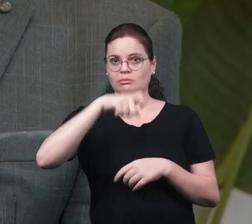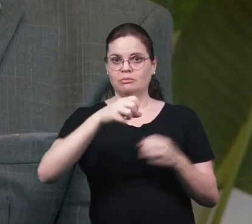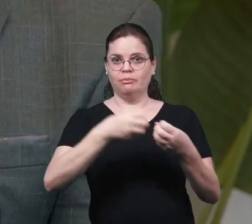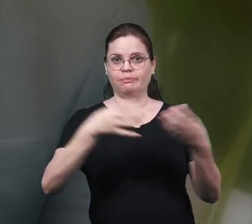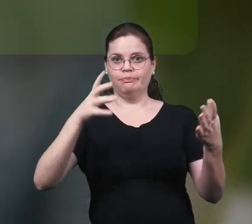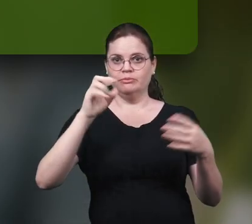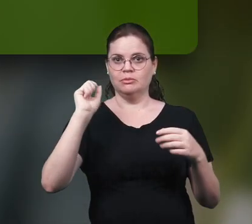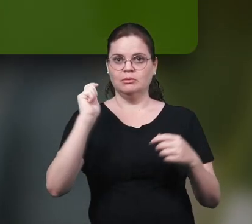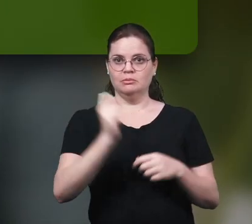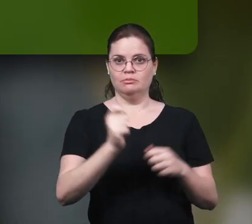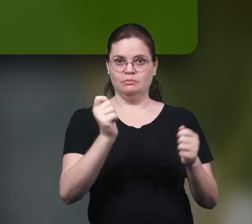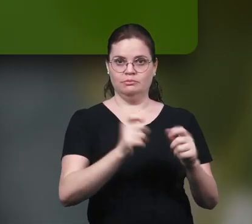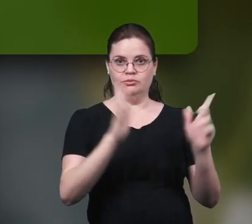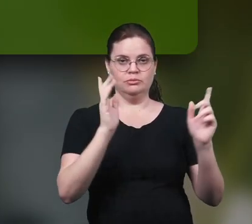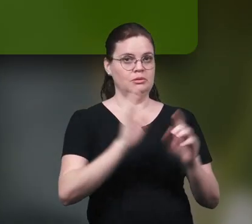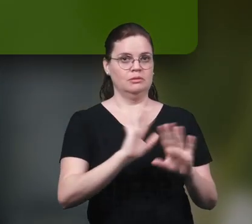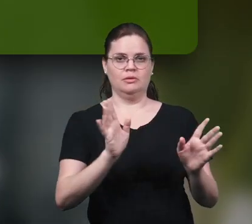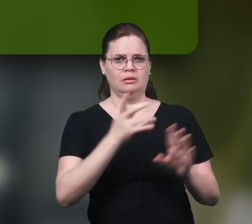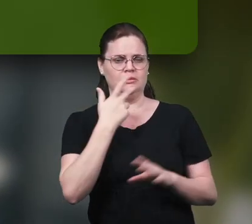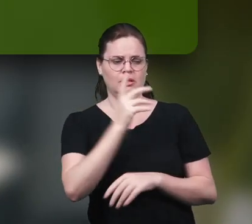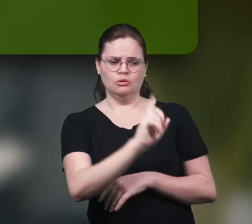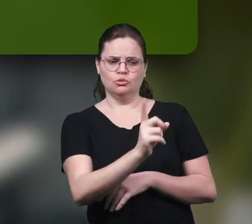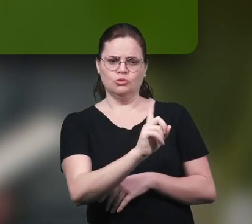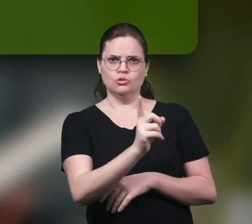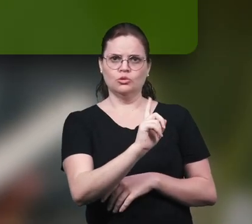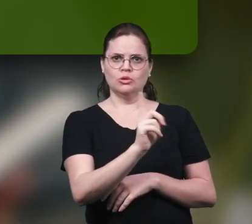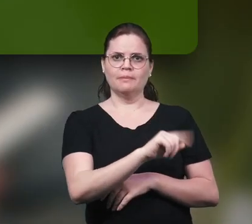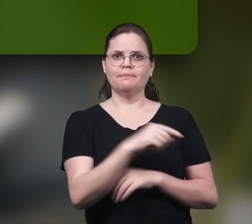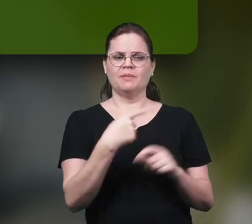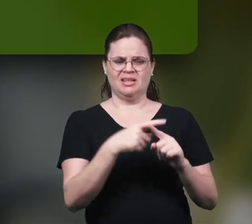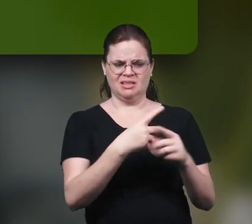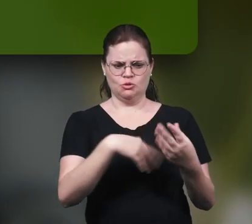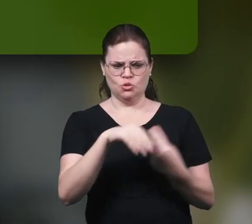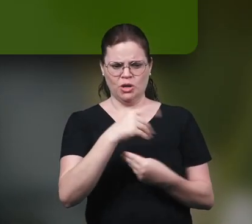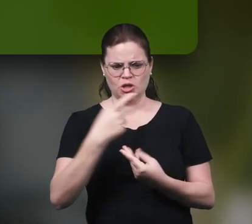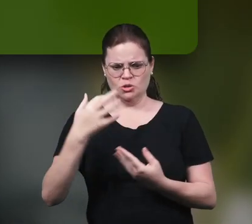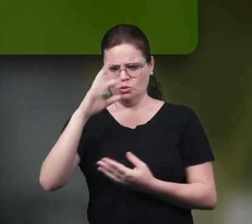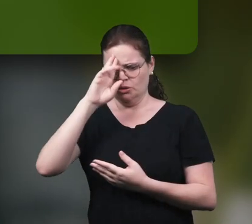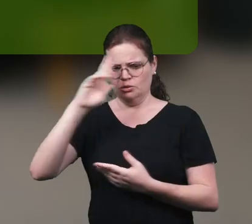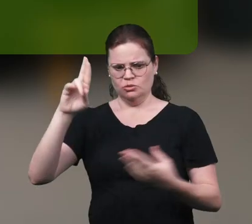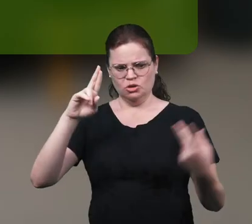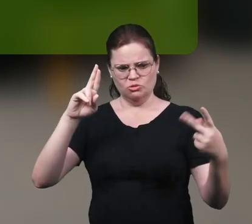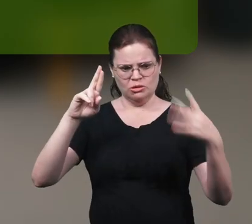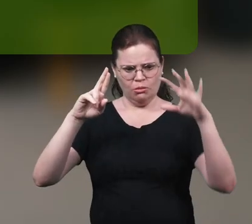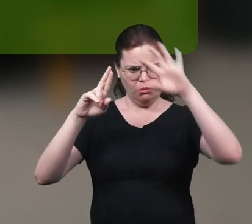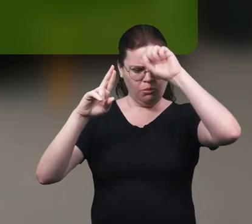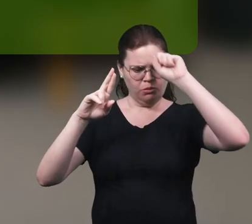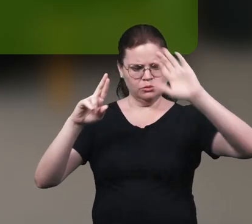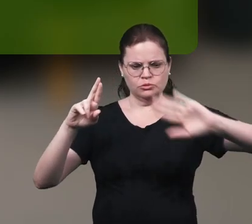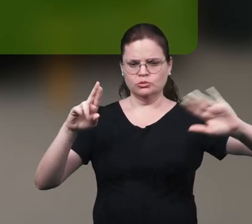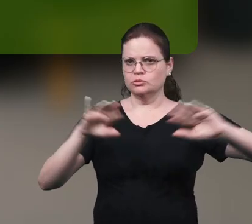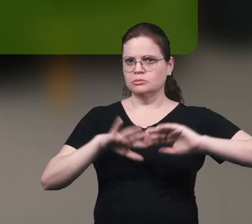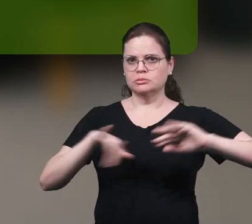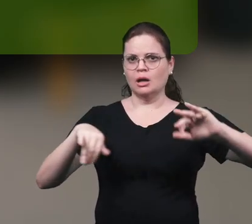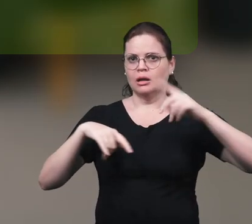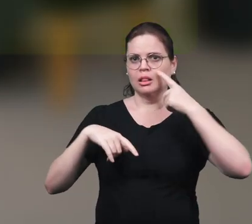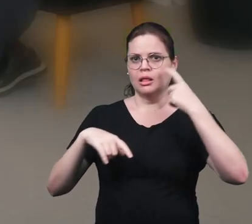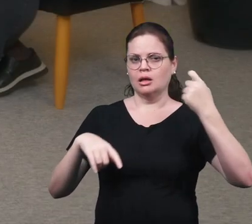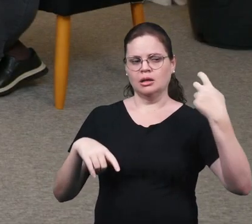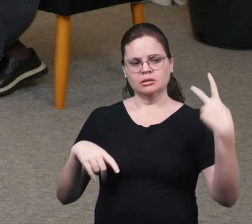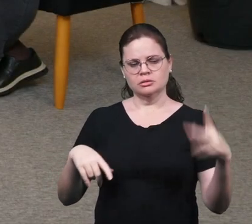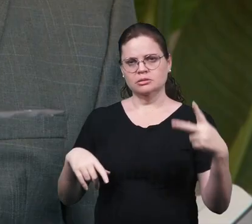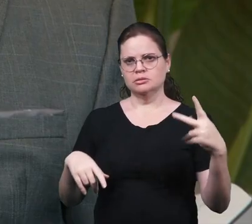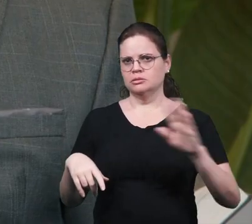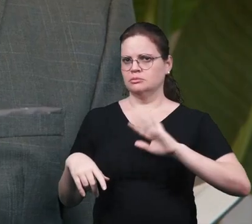ele repreendeu aquela atitude porque ele quis misturar as coisas do Senhor com os interesses